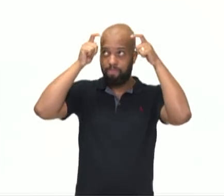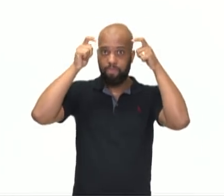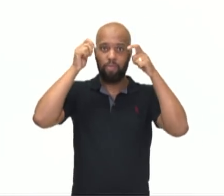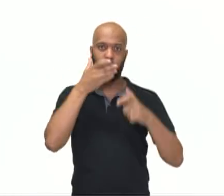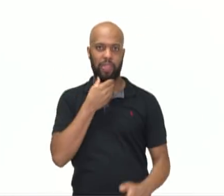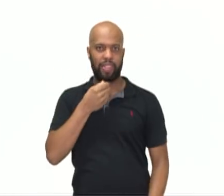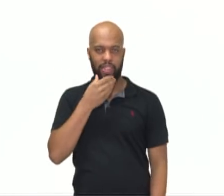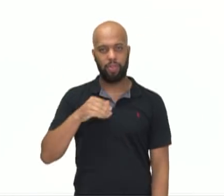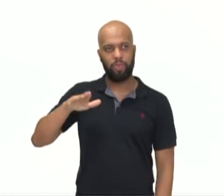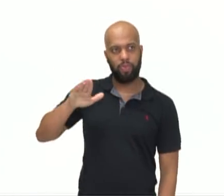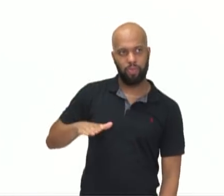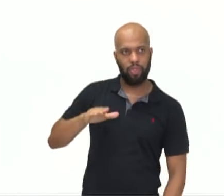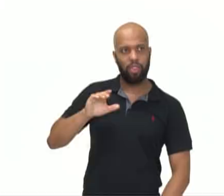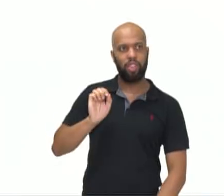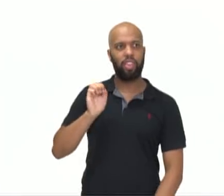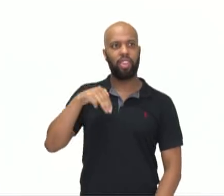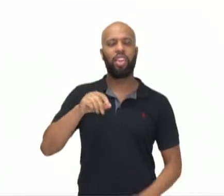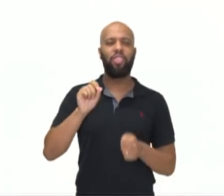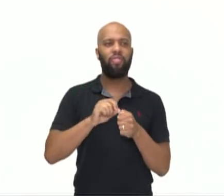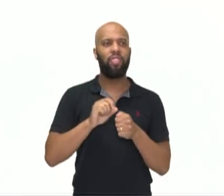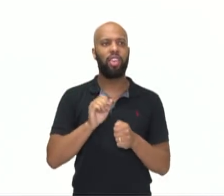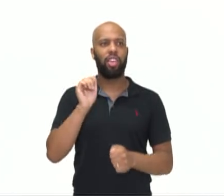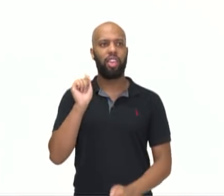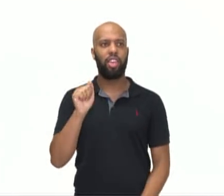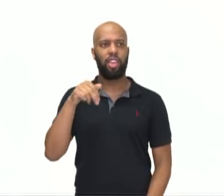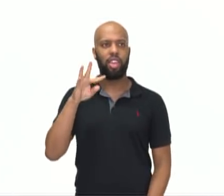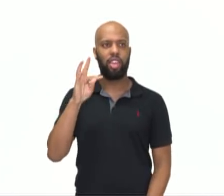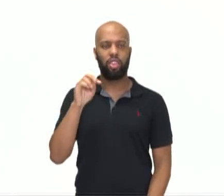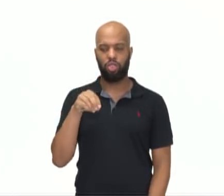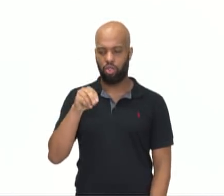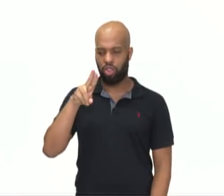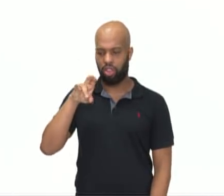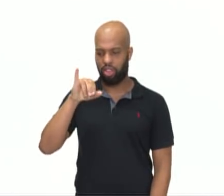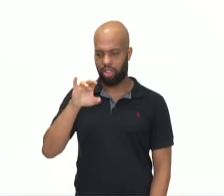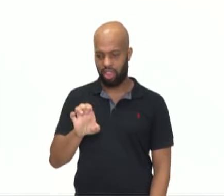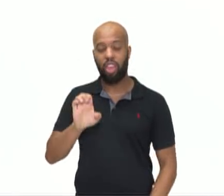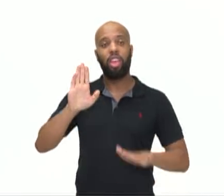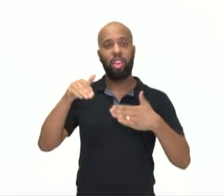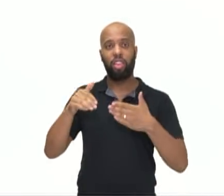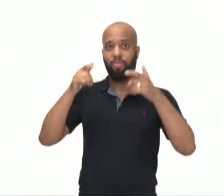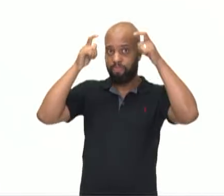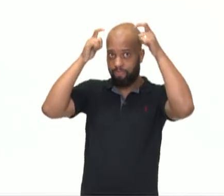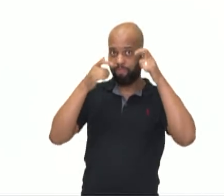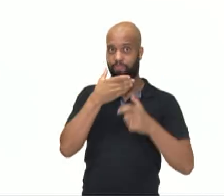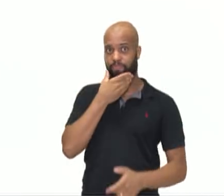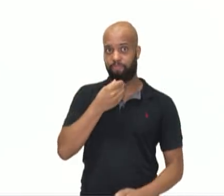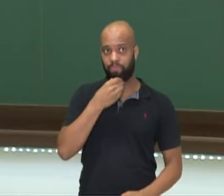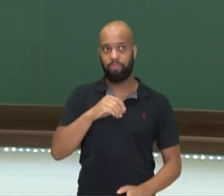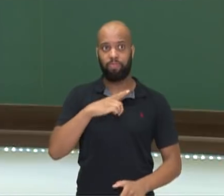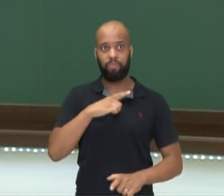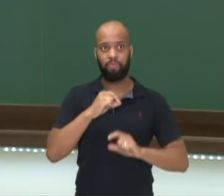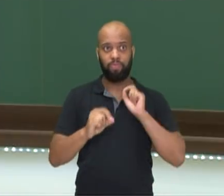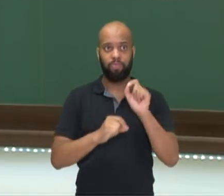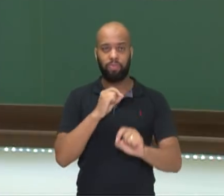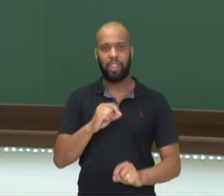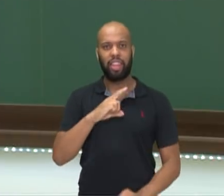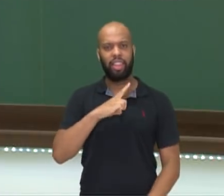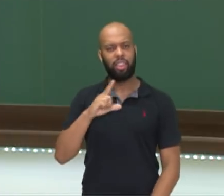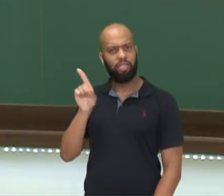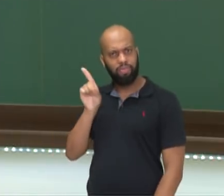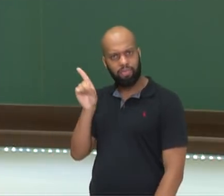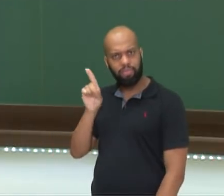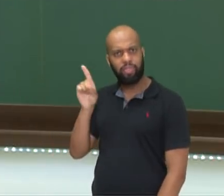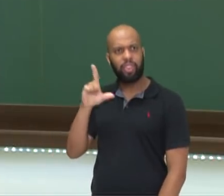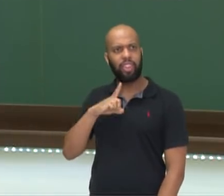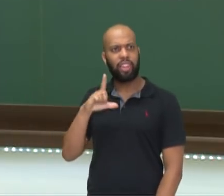obra do Antoine Saint-Exupéry. Então, na obra O Pequeno Príncipe, a raposa é uma das personagens que